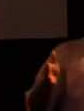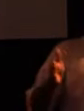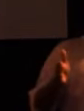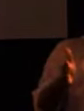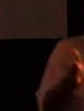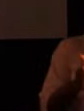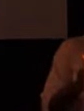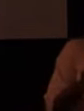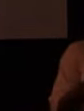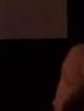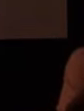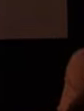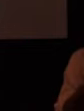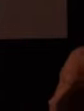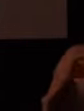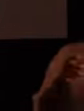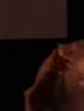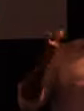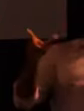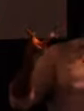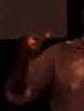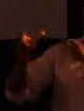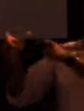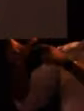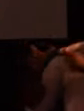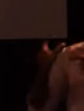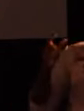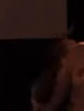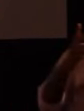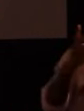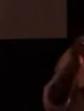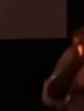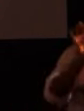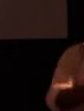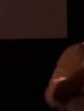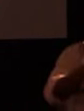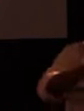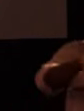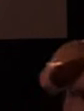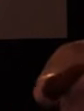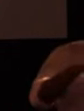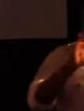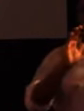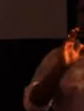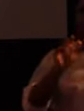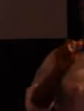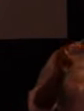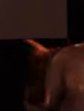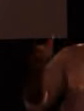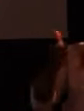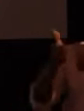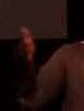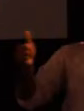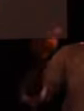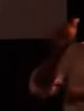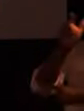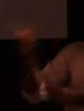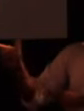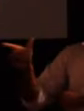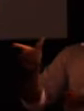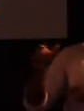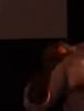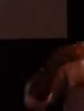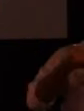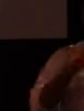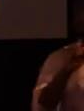do que no resto da cidade. Então, aquela conta que você fez para aquele prédio no Cabula, vamos dizer, é uma. Quando você